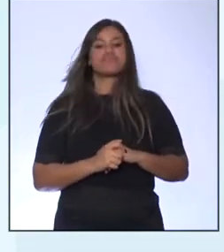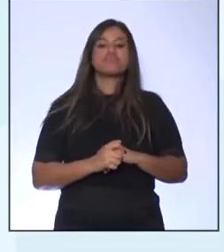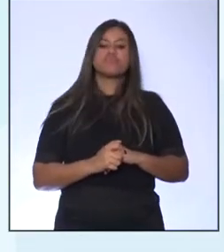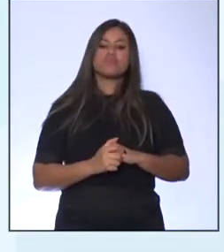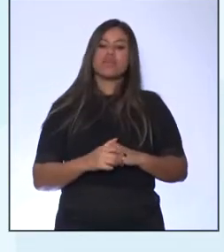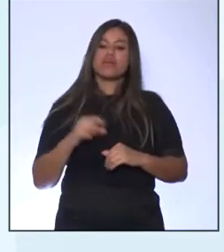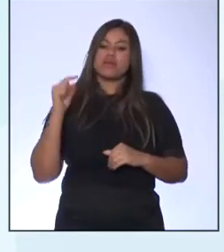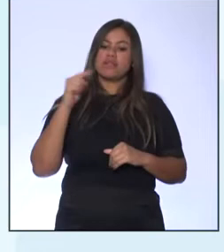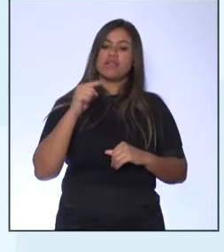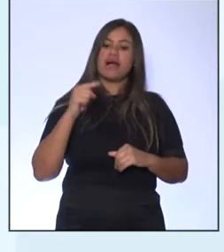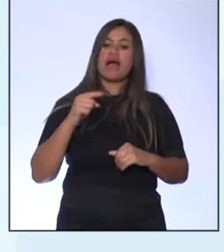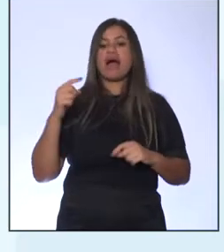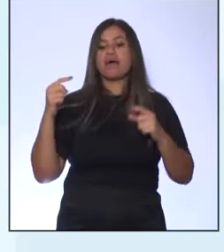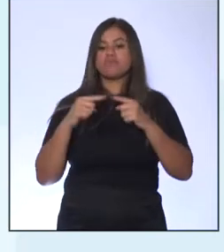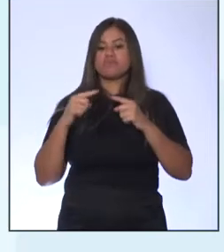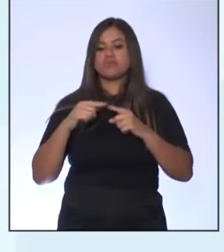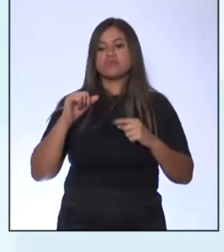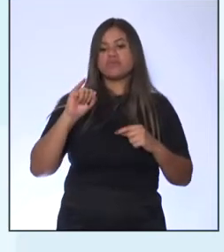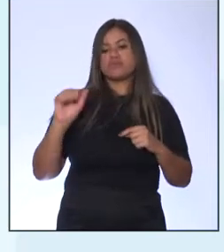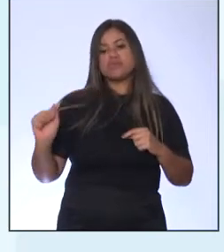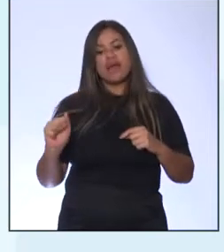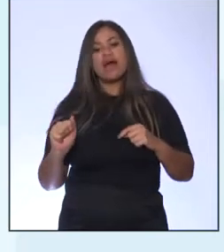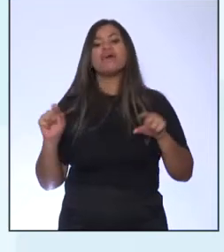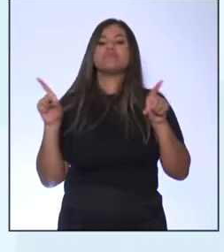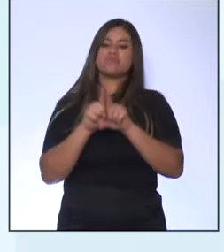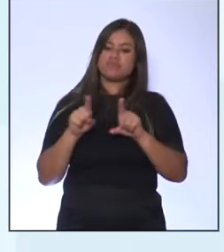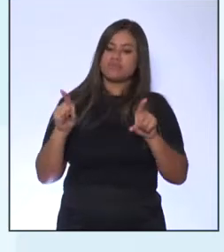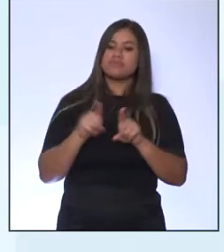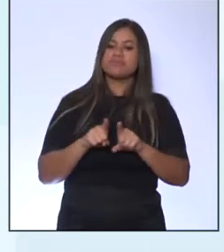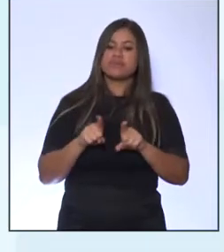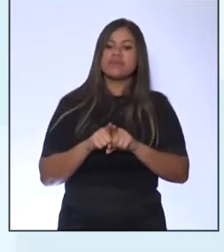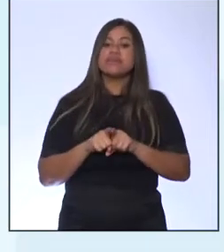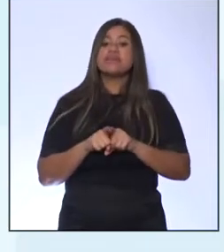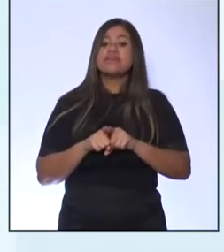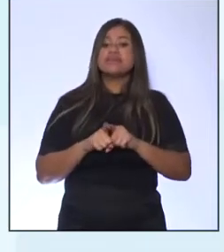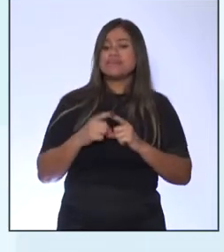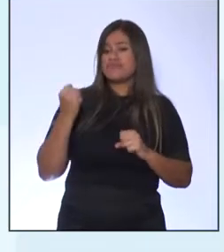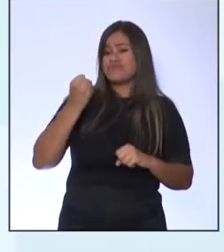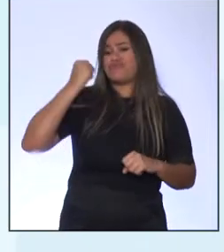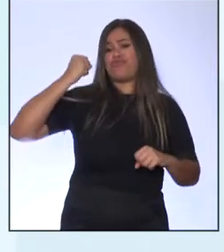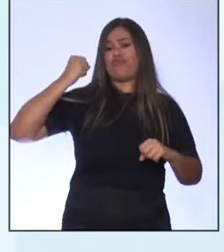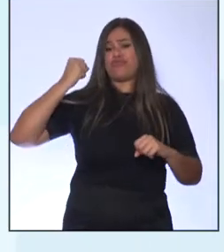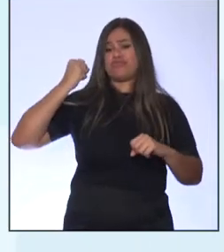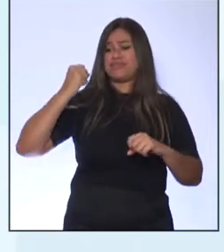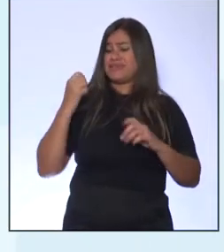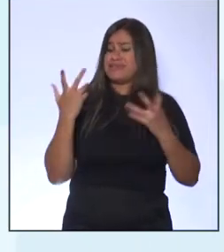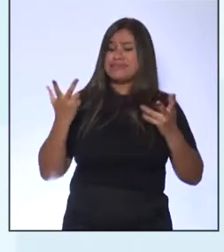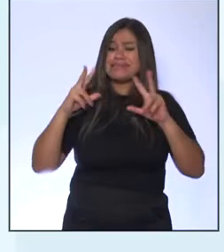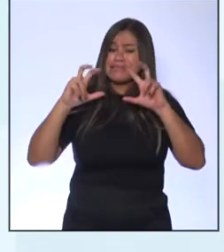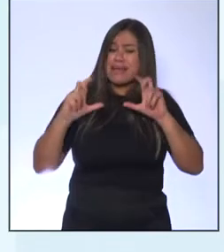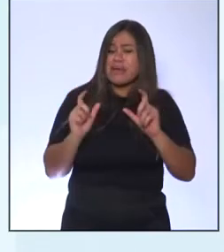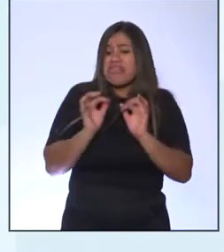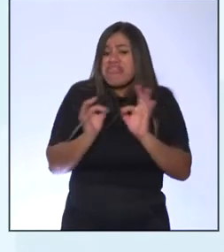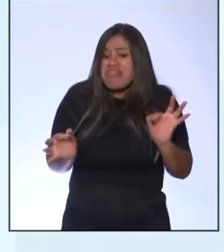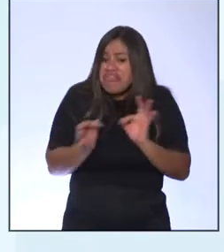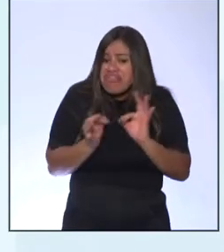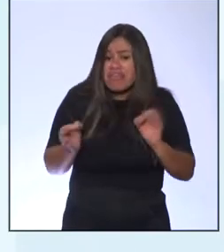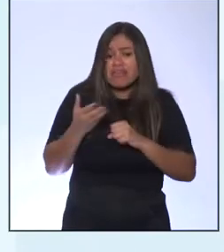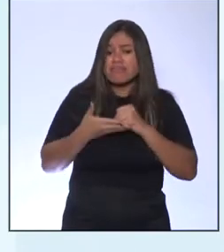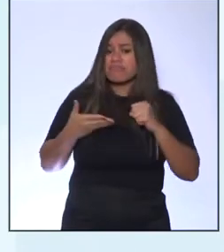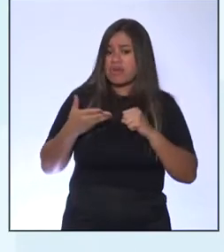da inteligência artificial. É uma outra coisa que está chegando muito forte, ainda nem sequer chegou nas redes de